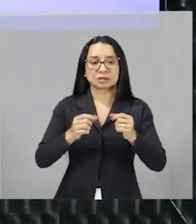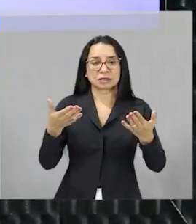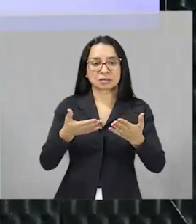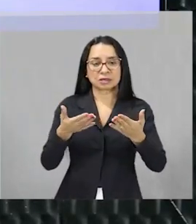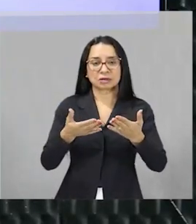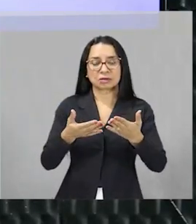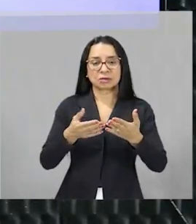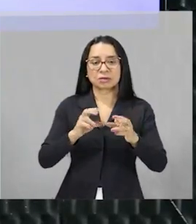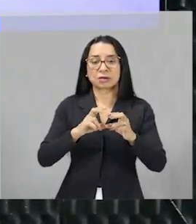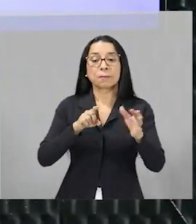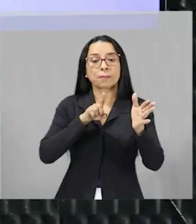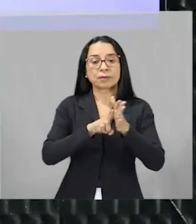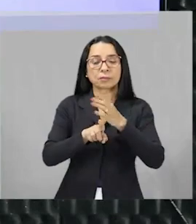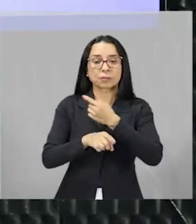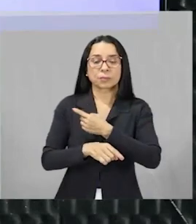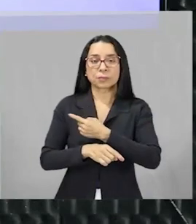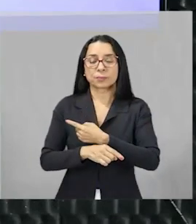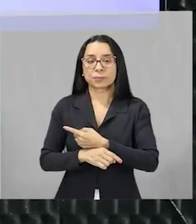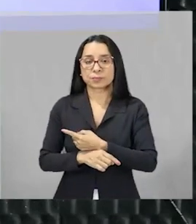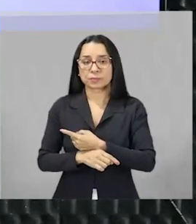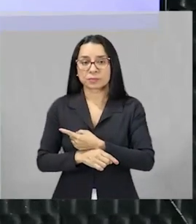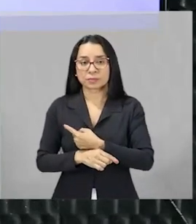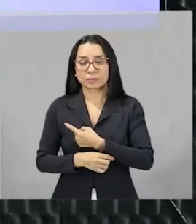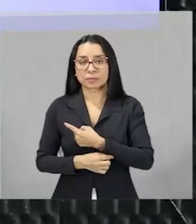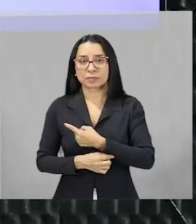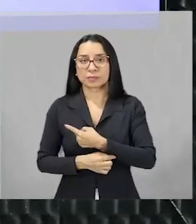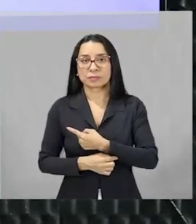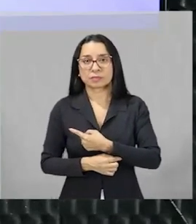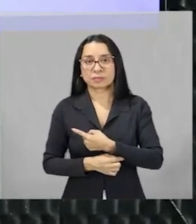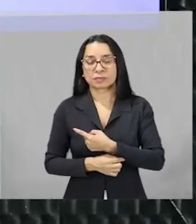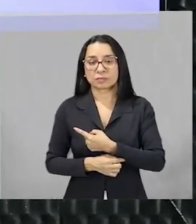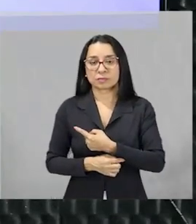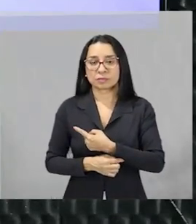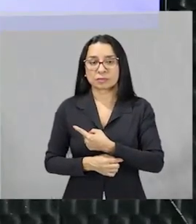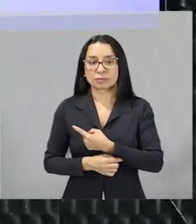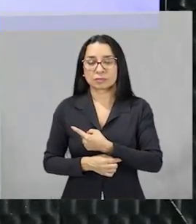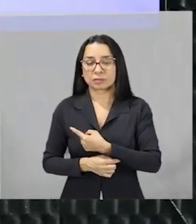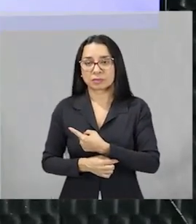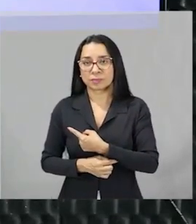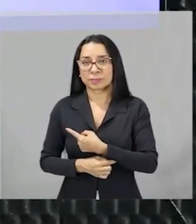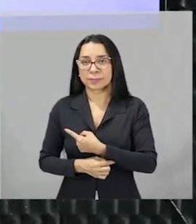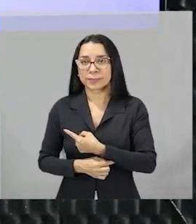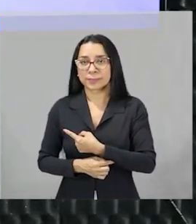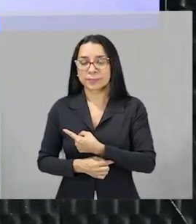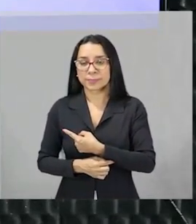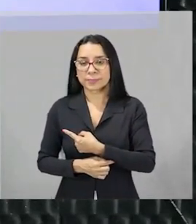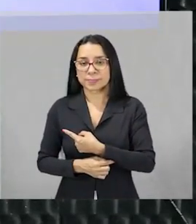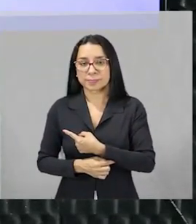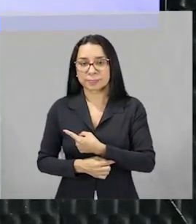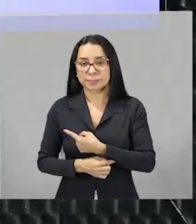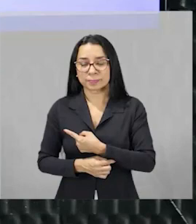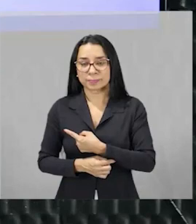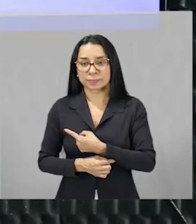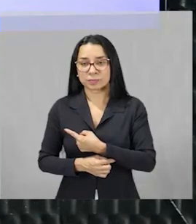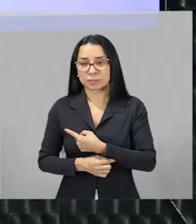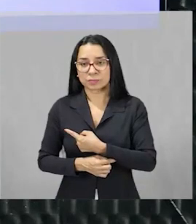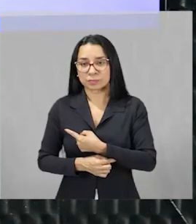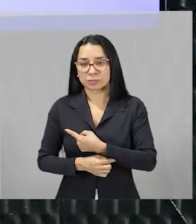da questão. O comando diz o seguinte: a situação de conflito descrita